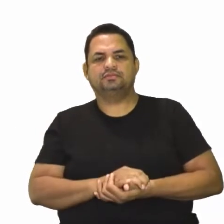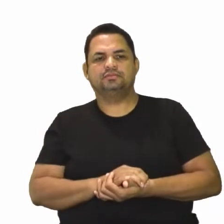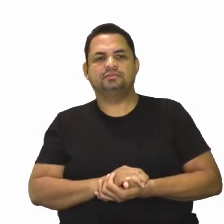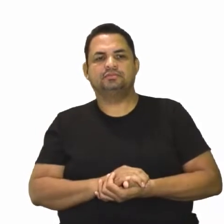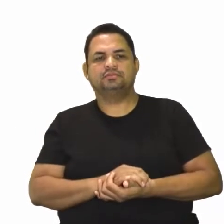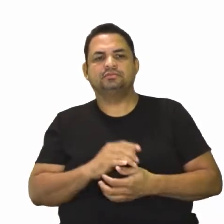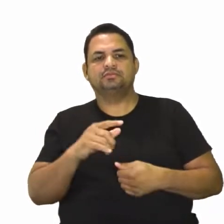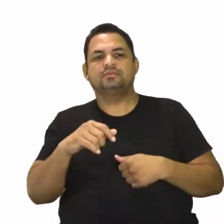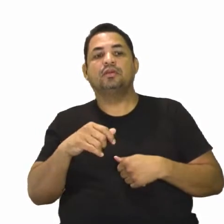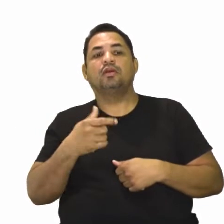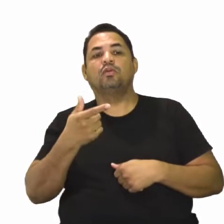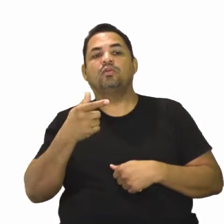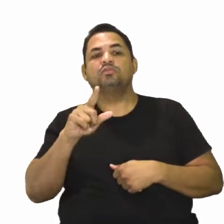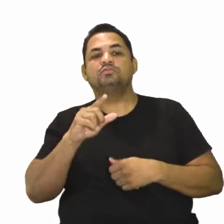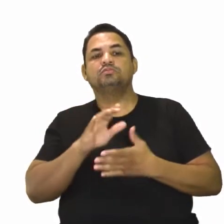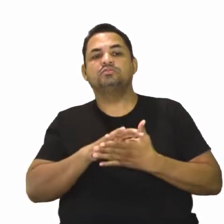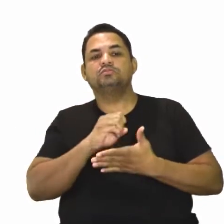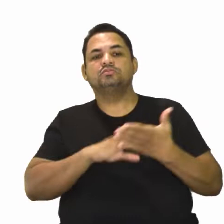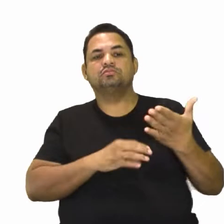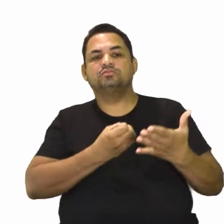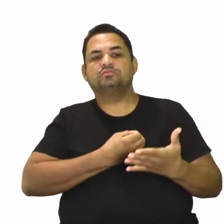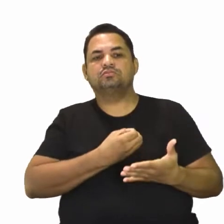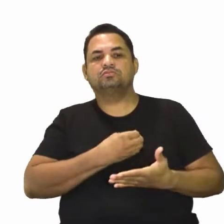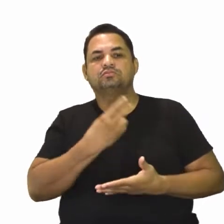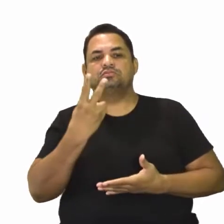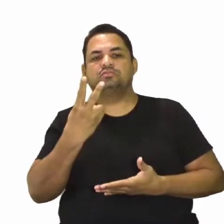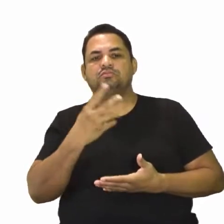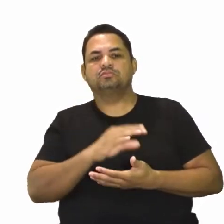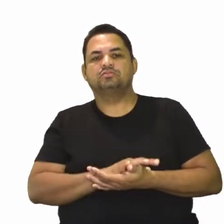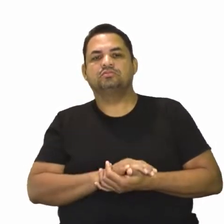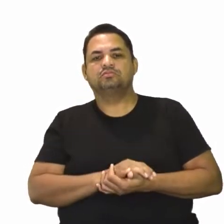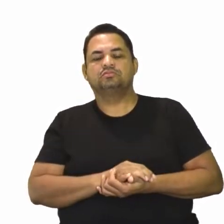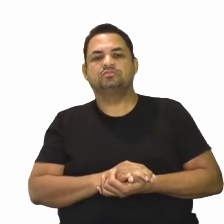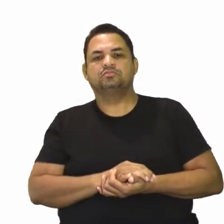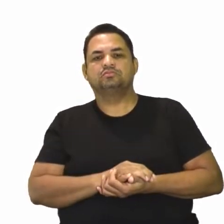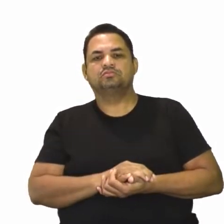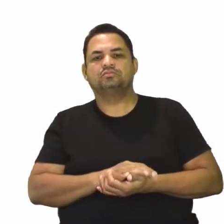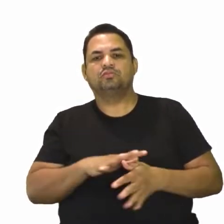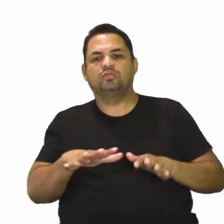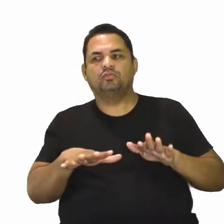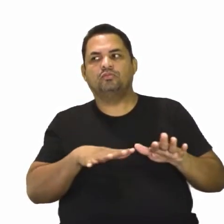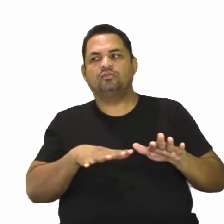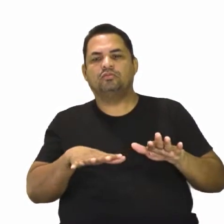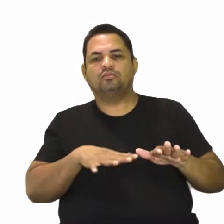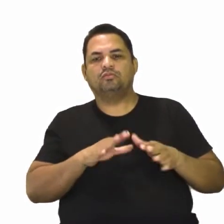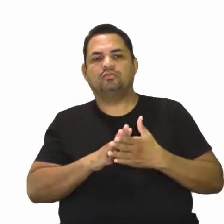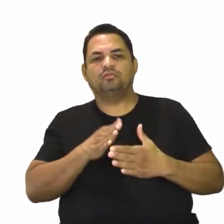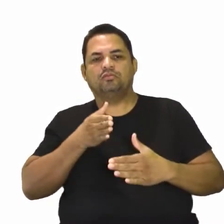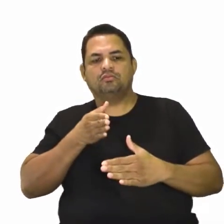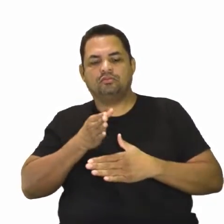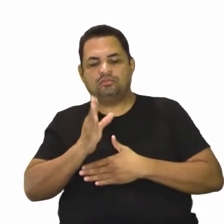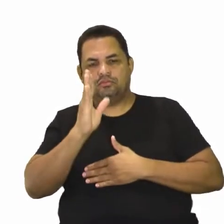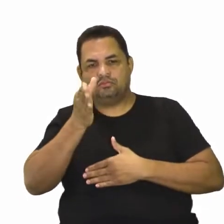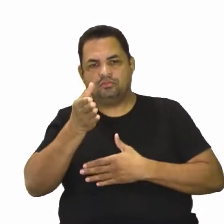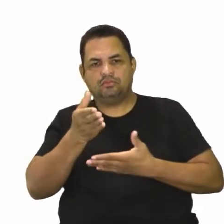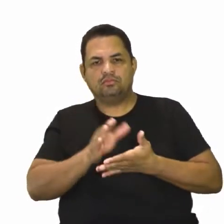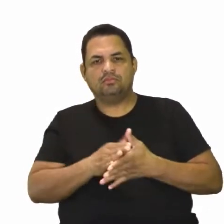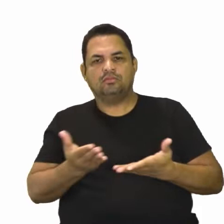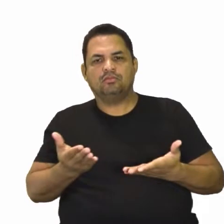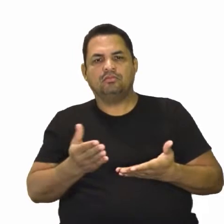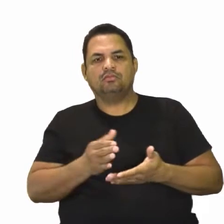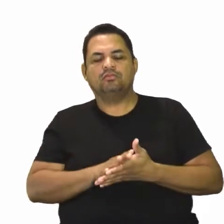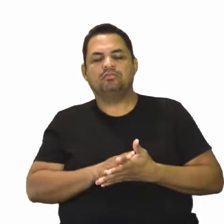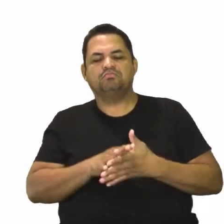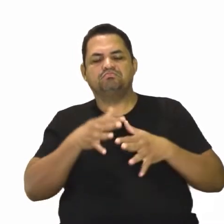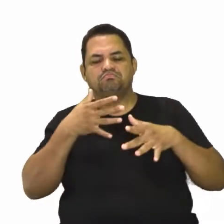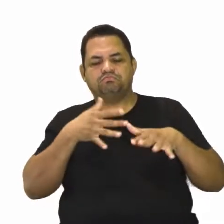Vamos para a próxima aí? A número 2, ela fala o seguinte. O movimento pelas diretas já,